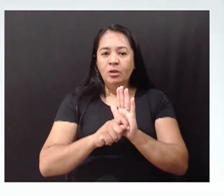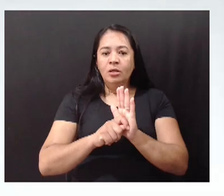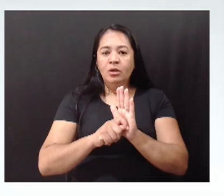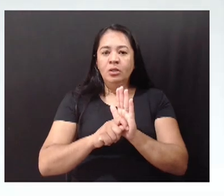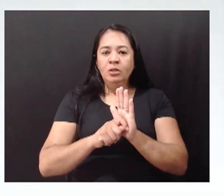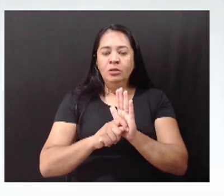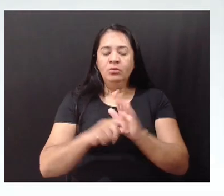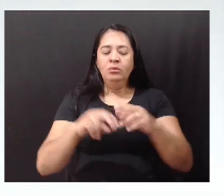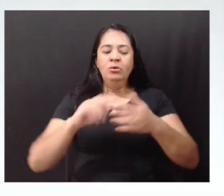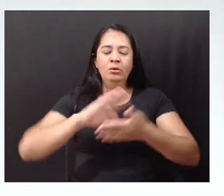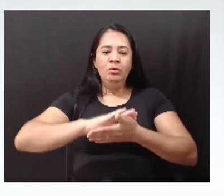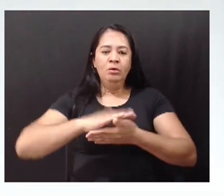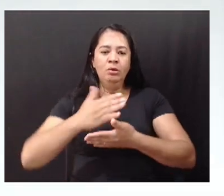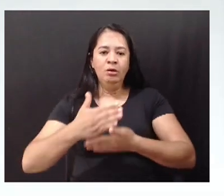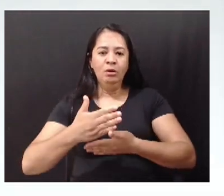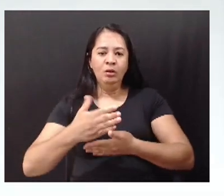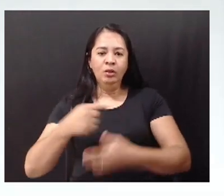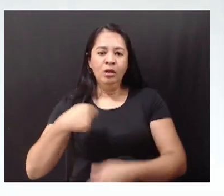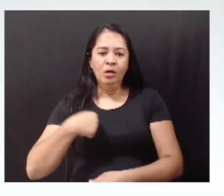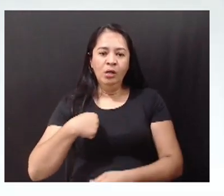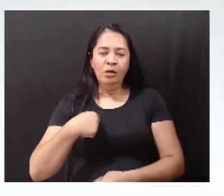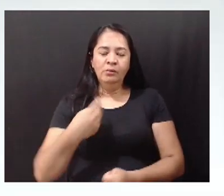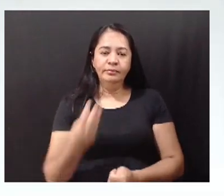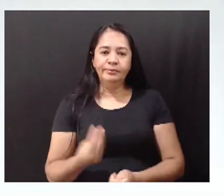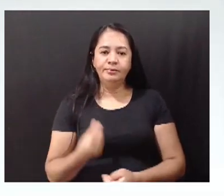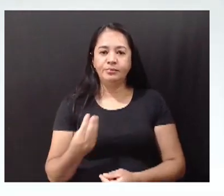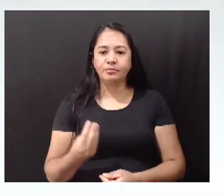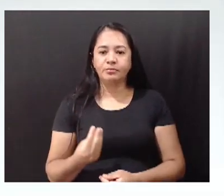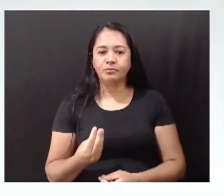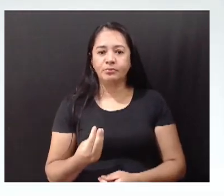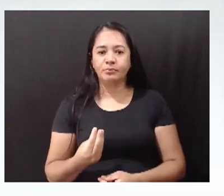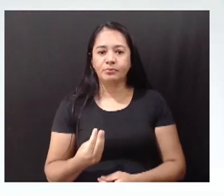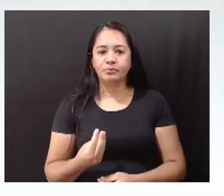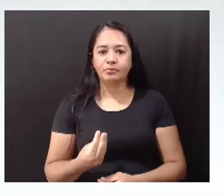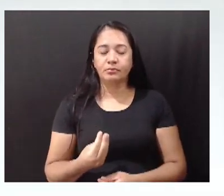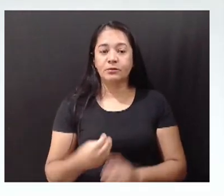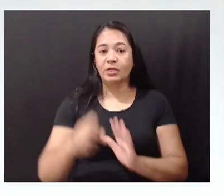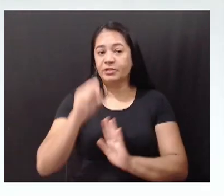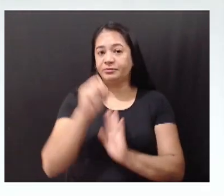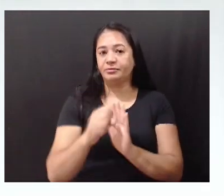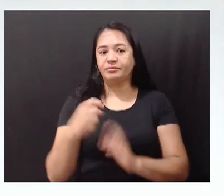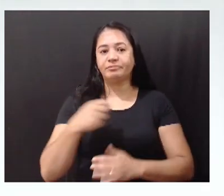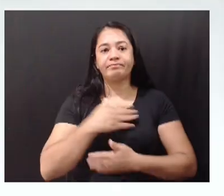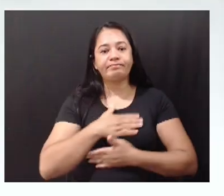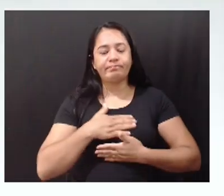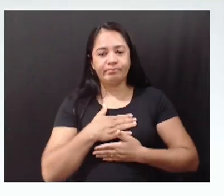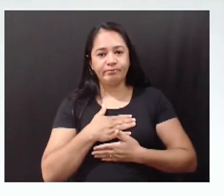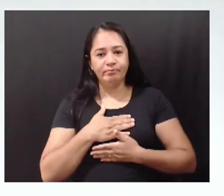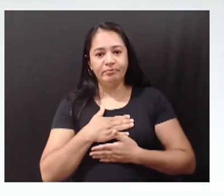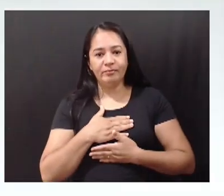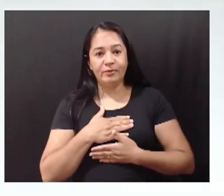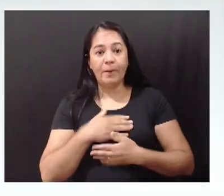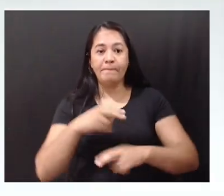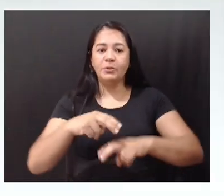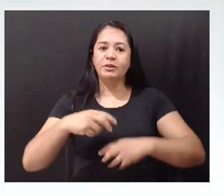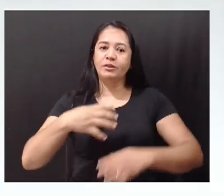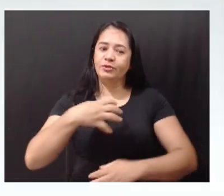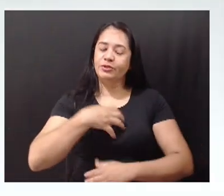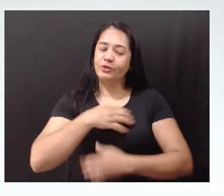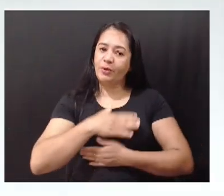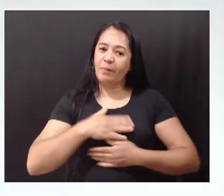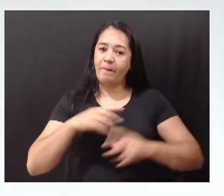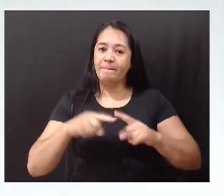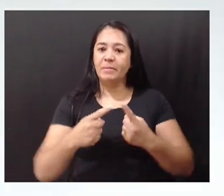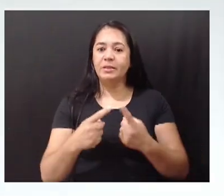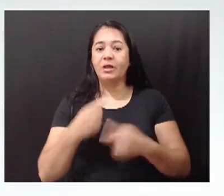telas, de alguma forma simbólica, eu fico satisfeito. Isso me gera prazer. Só que é um prazer falso,